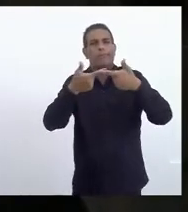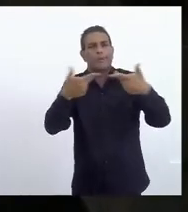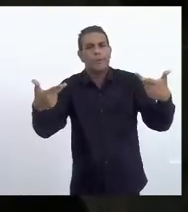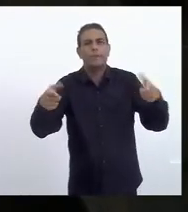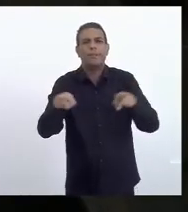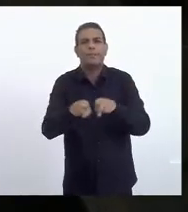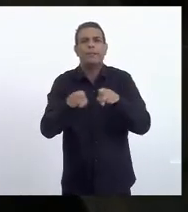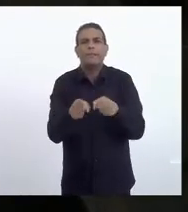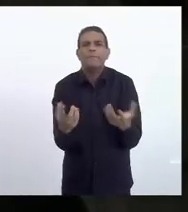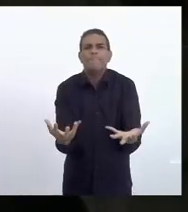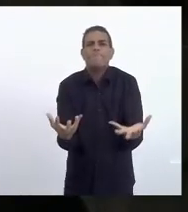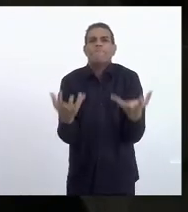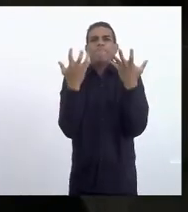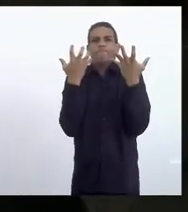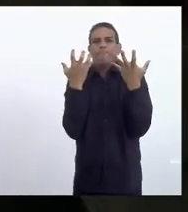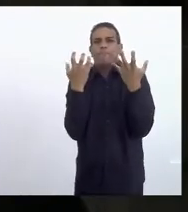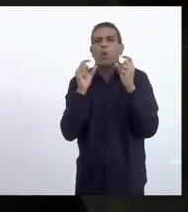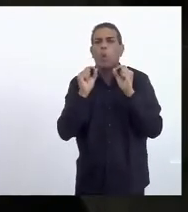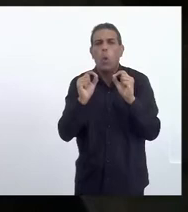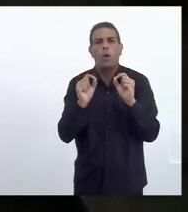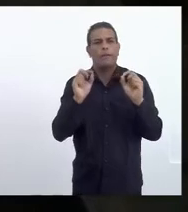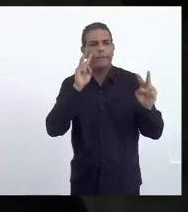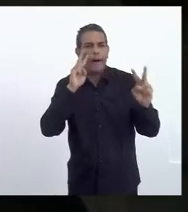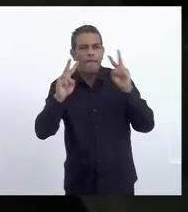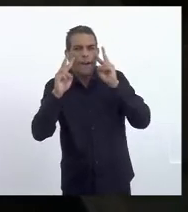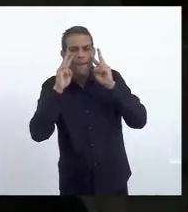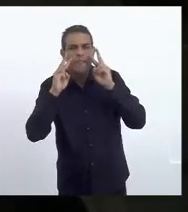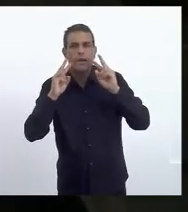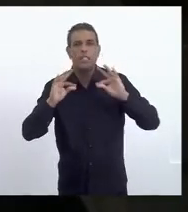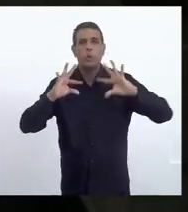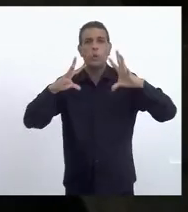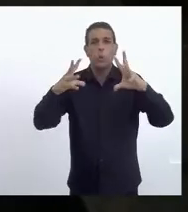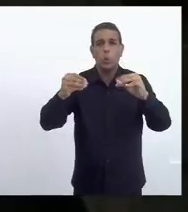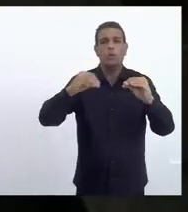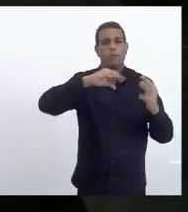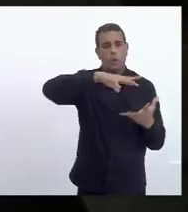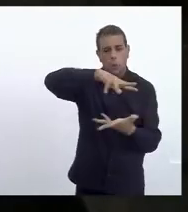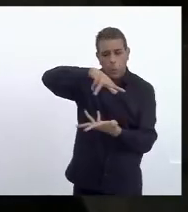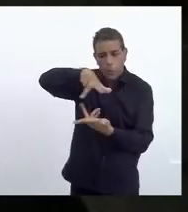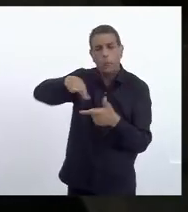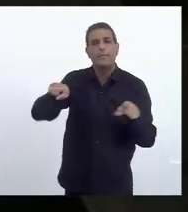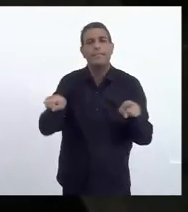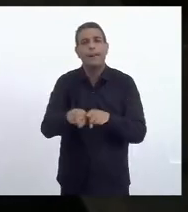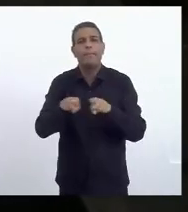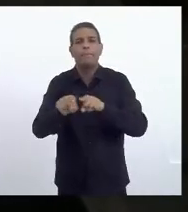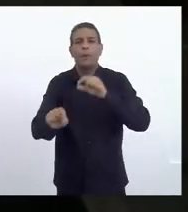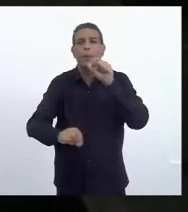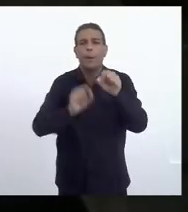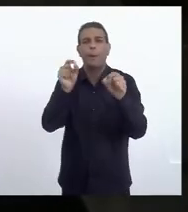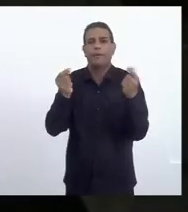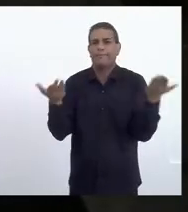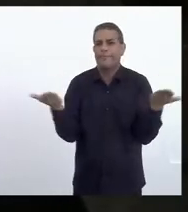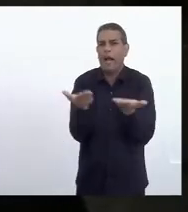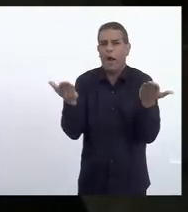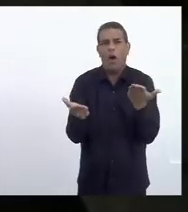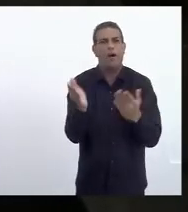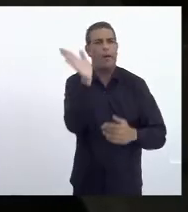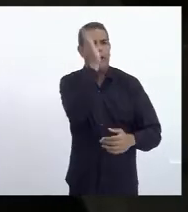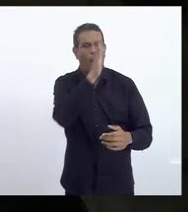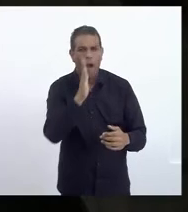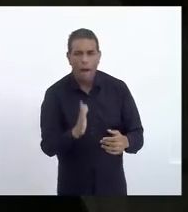chama atenção chamou atenção do mundo o pronunciamento o pronunciamento